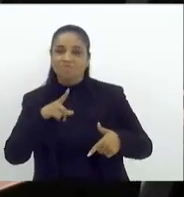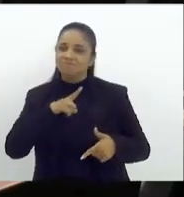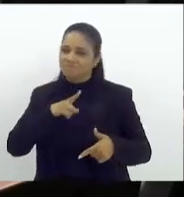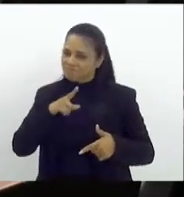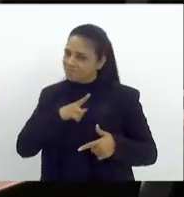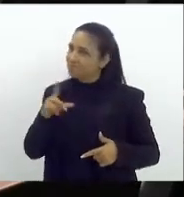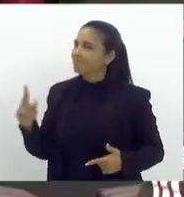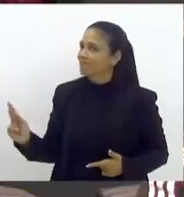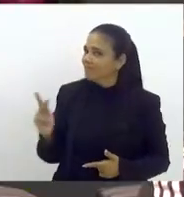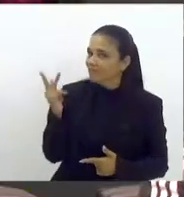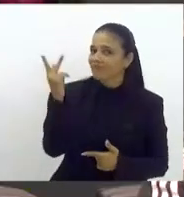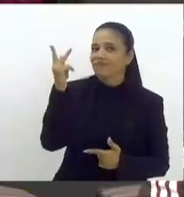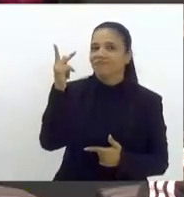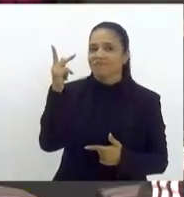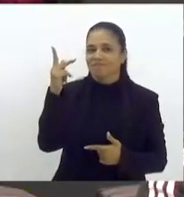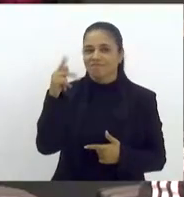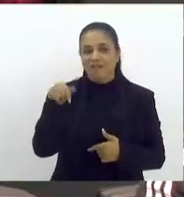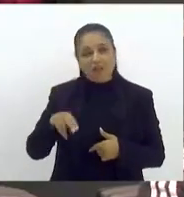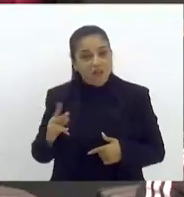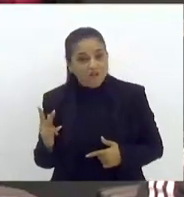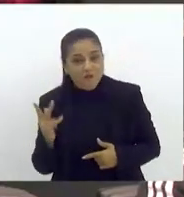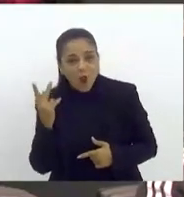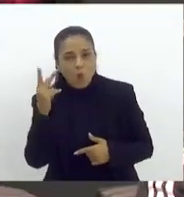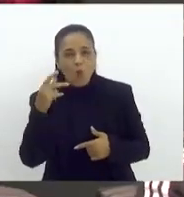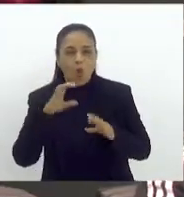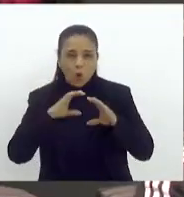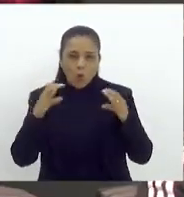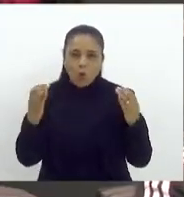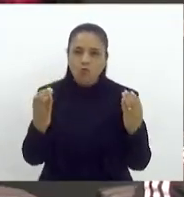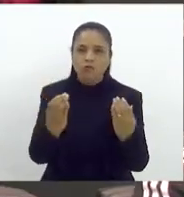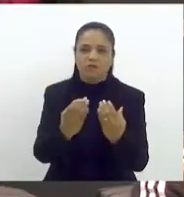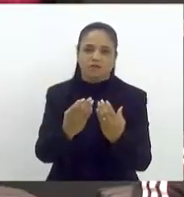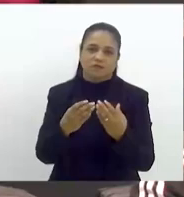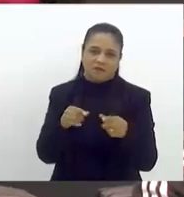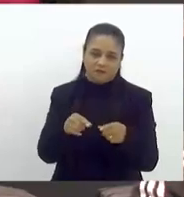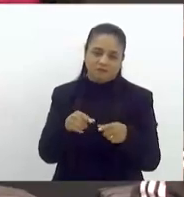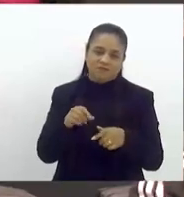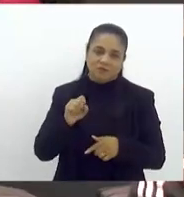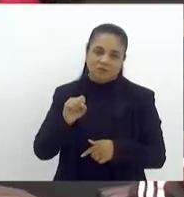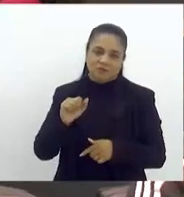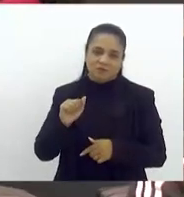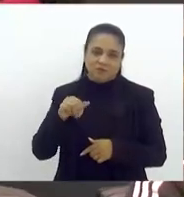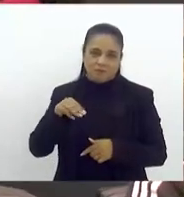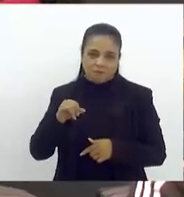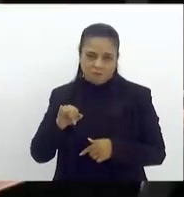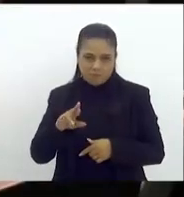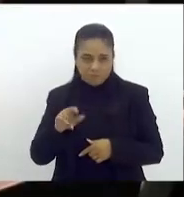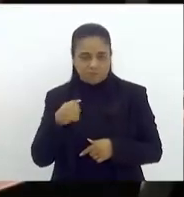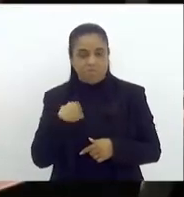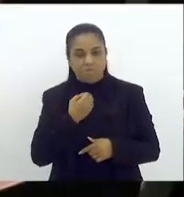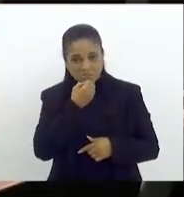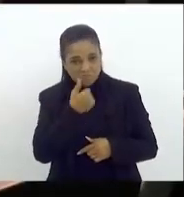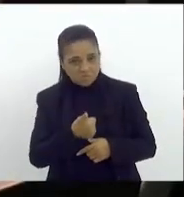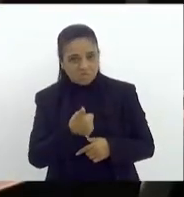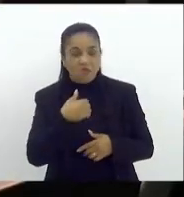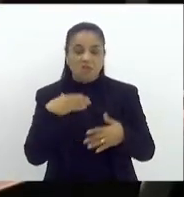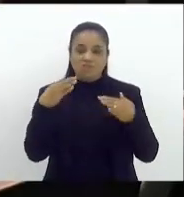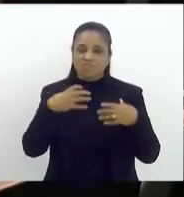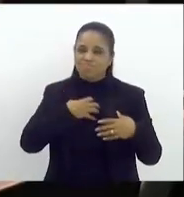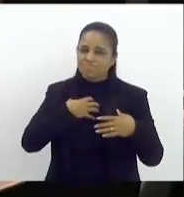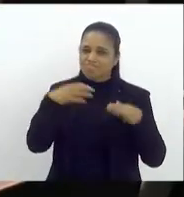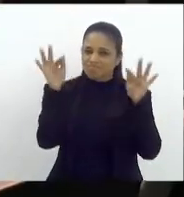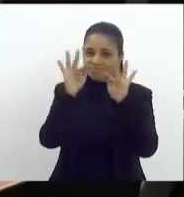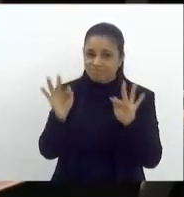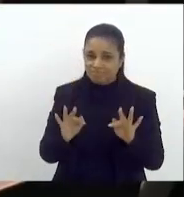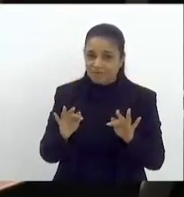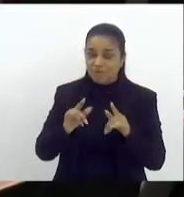valores isso aqui é valor é comunidade vai lá Samir primeiramente muito feliz eu